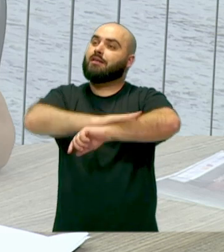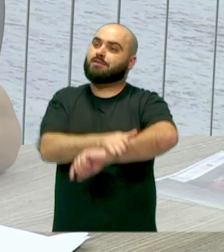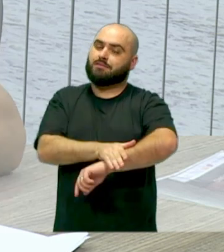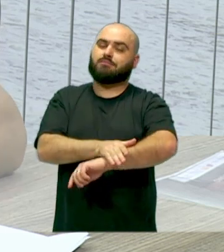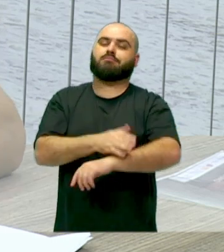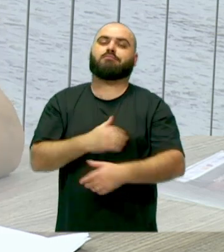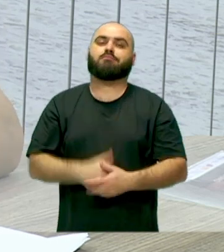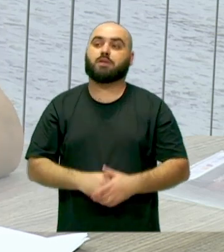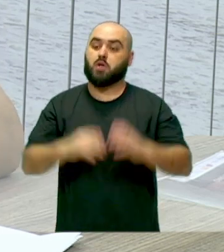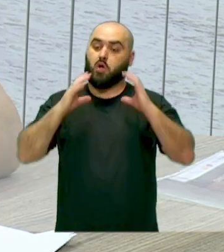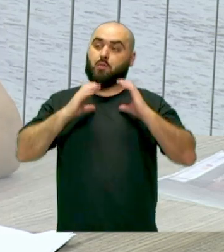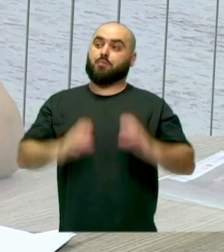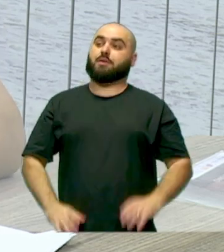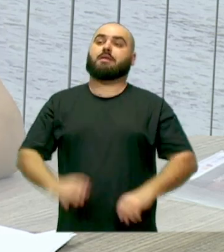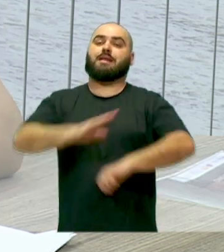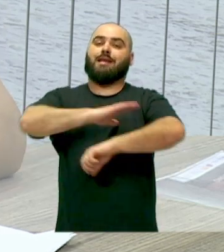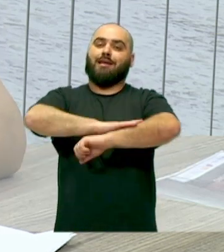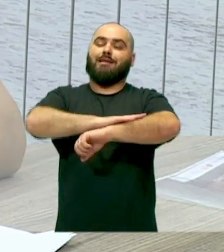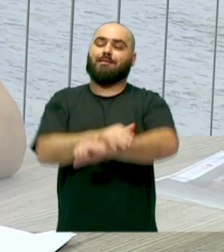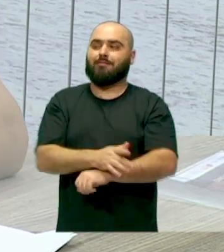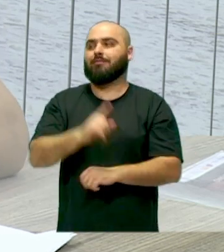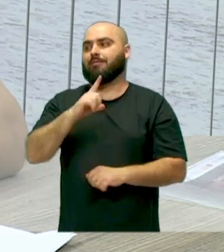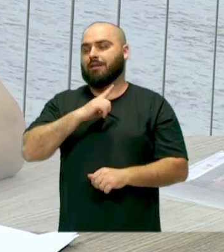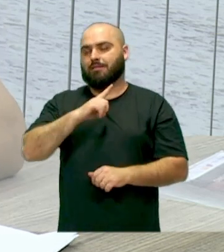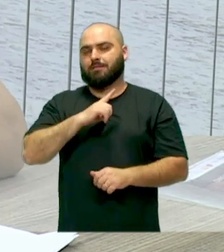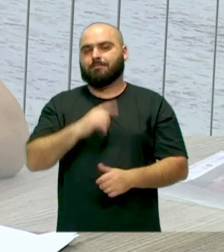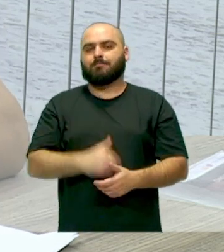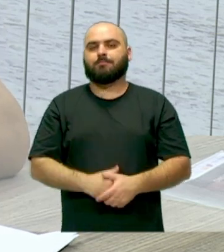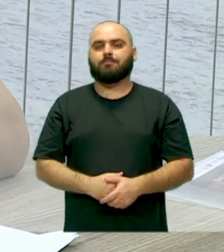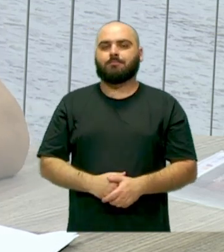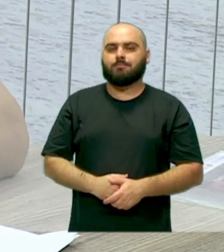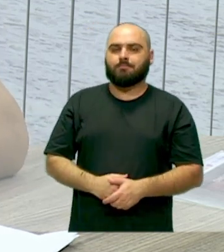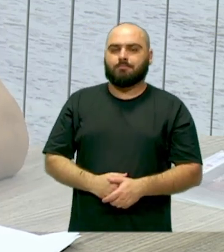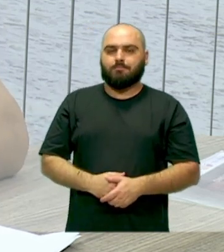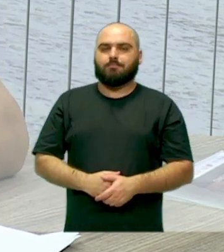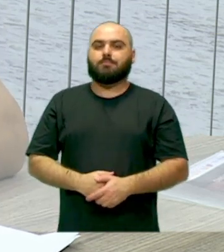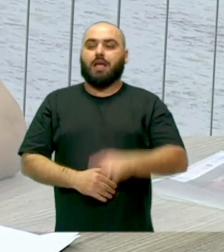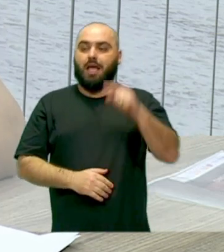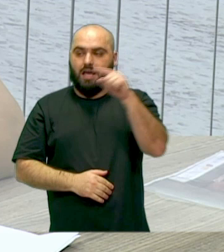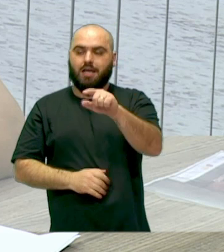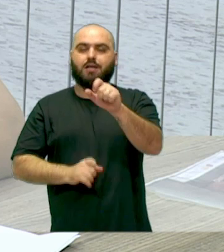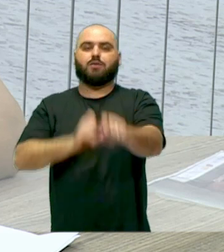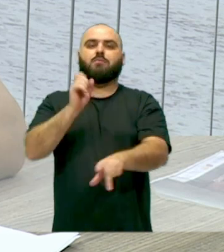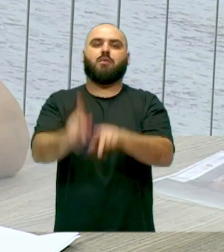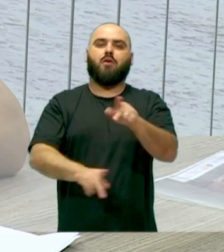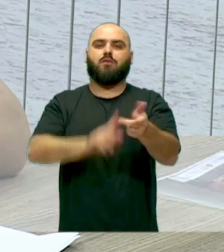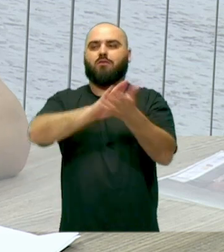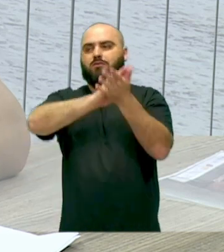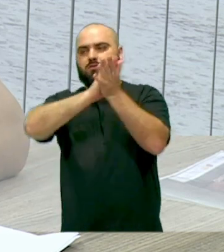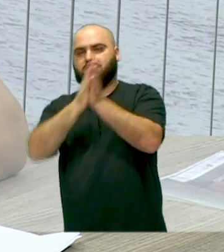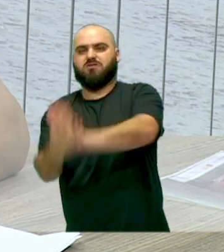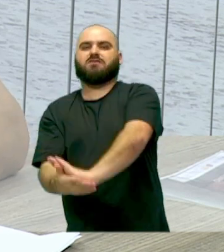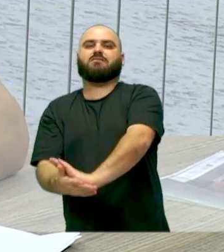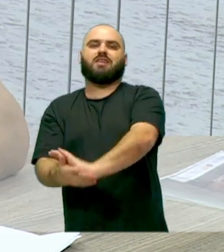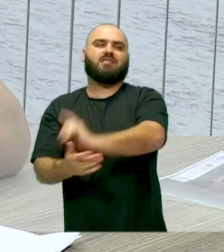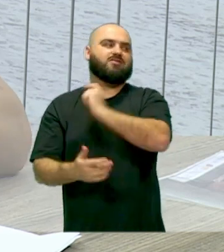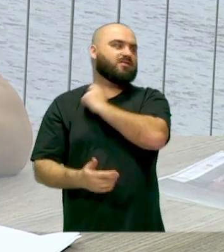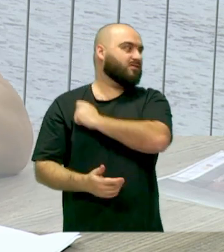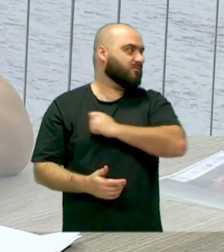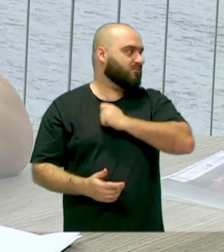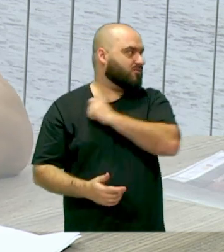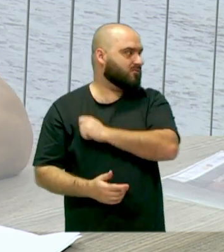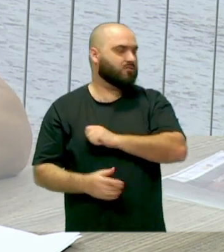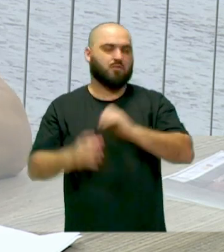ter comportamentos racistas, que é isso que destrói um povo. São as atitudes, são